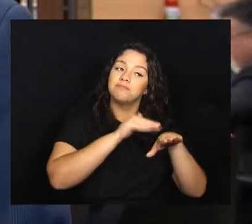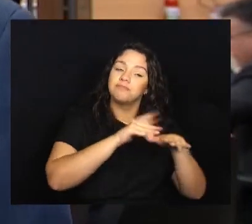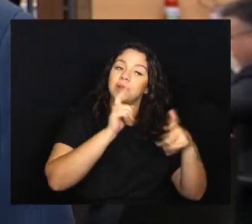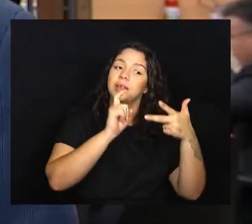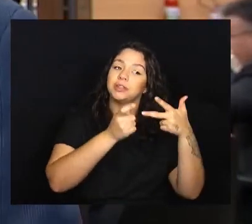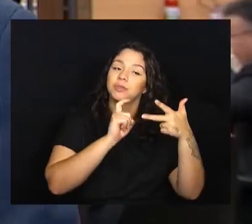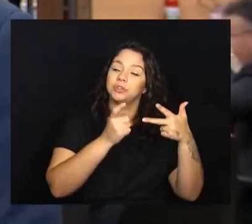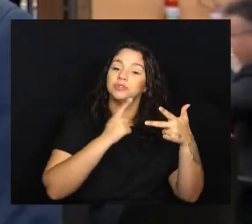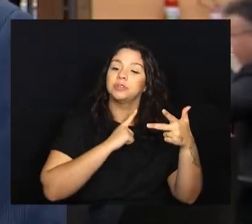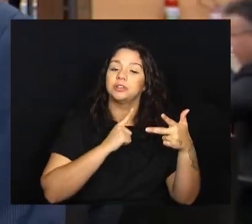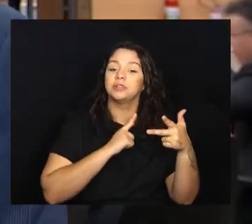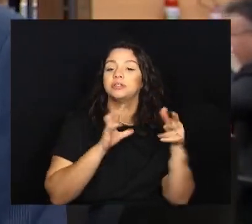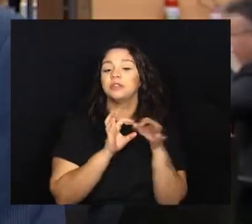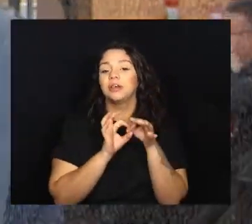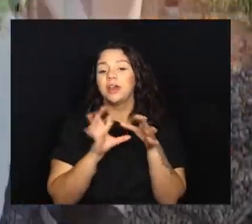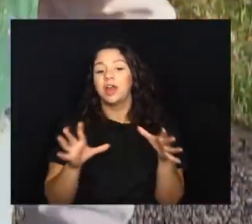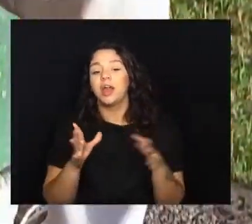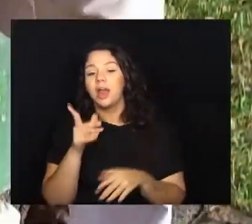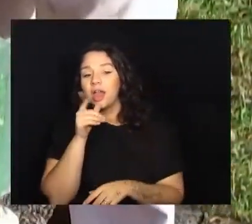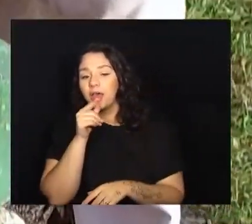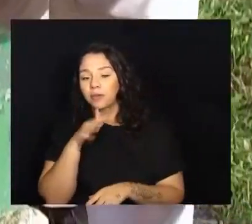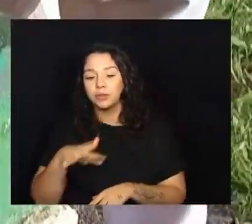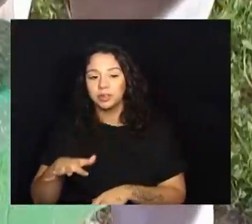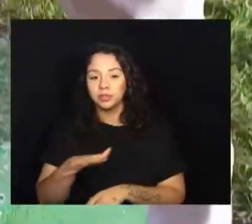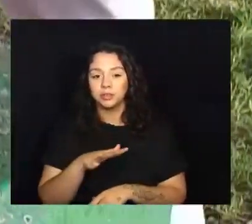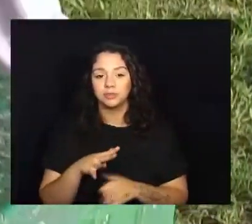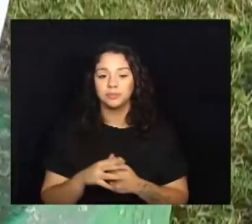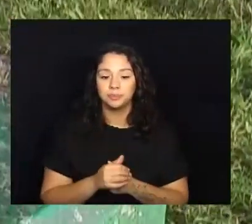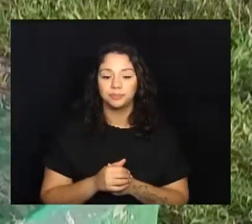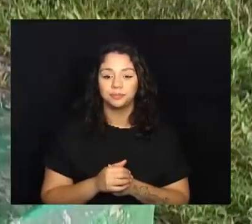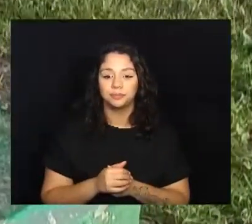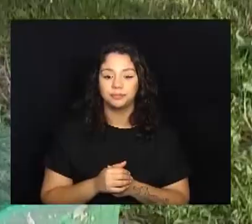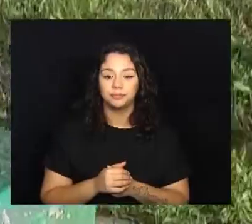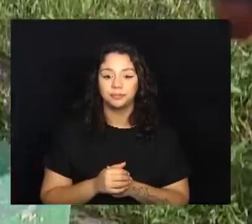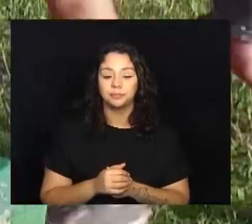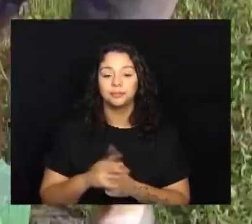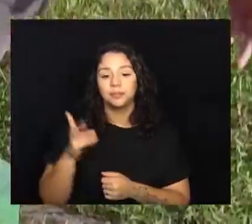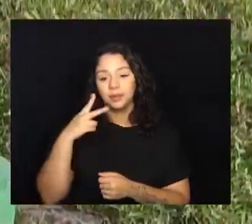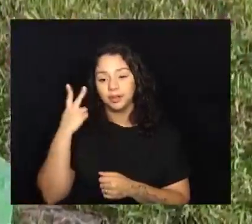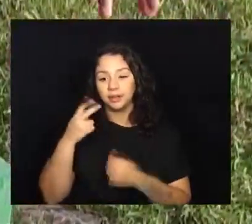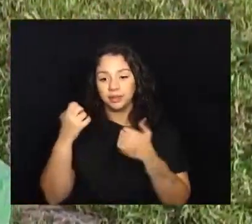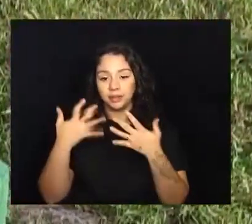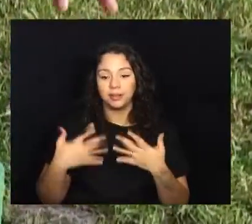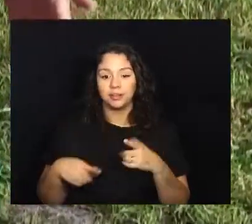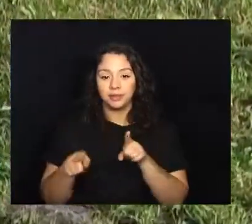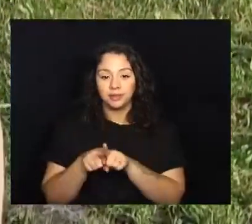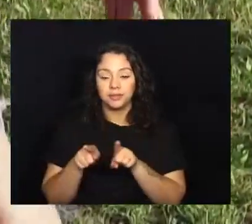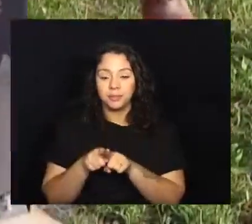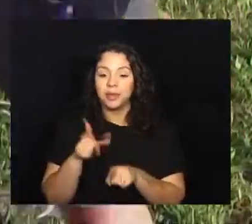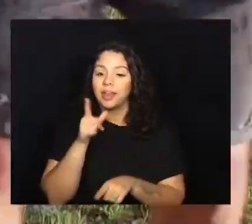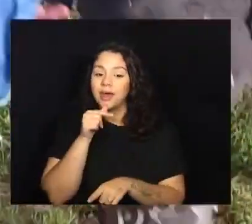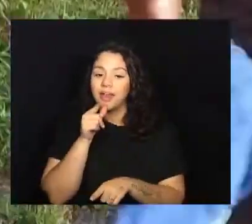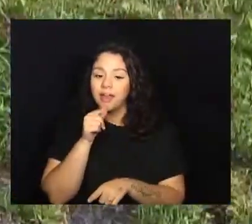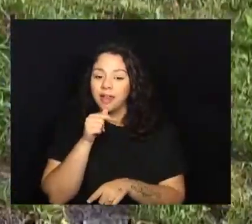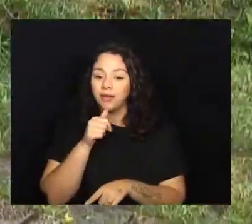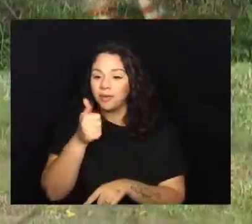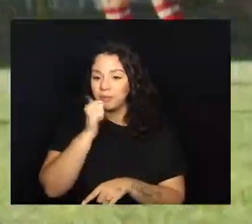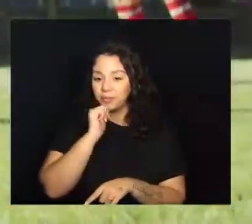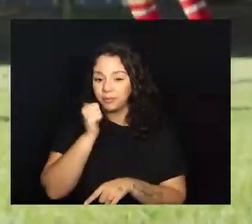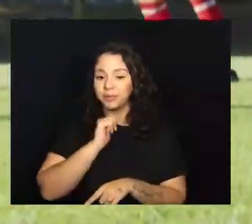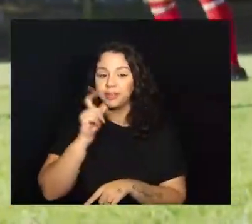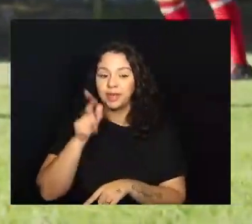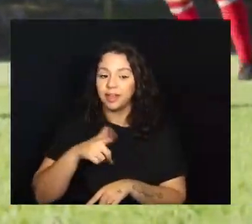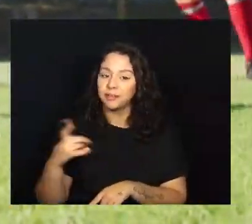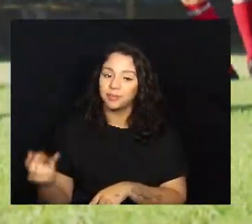que dispensasse água nesses locais. Ainda de acordo com o parlamentar, ofertar água potável e acessível é essencial